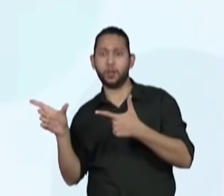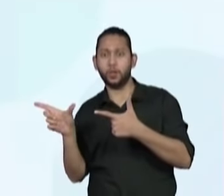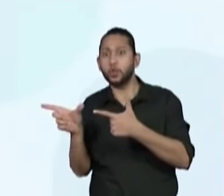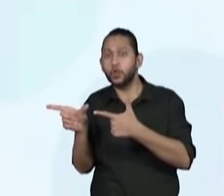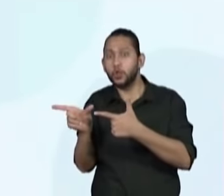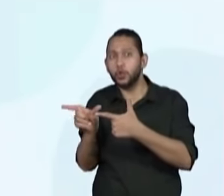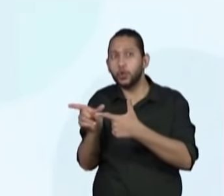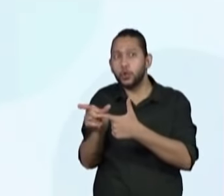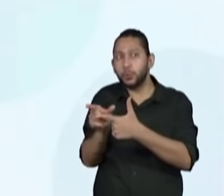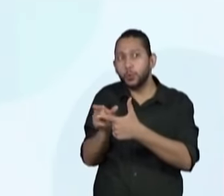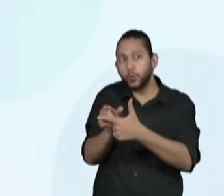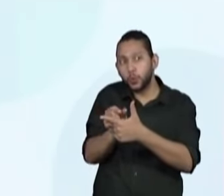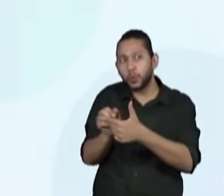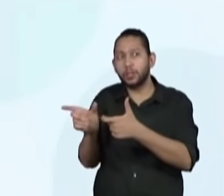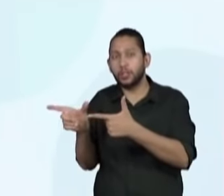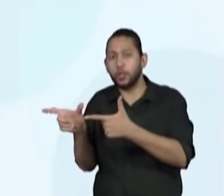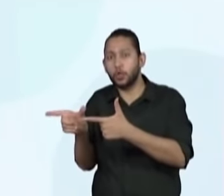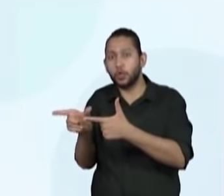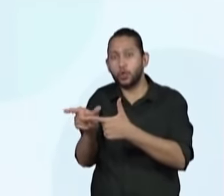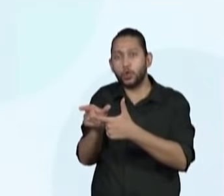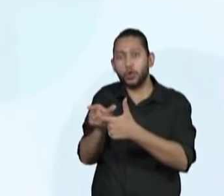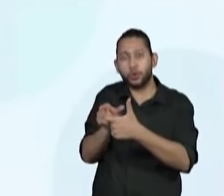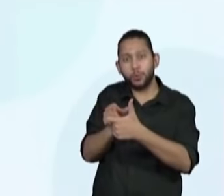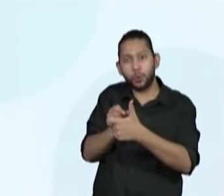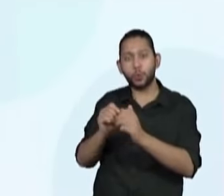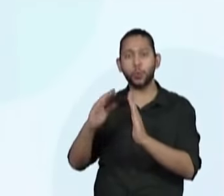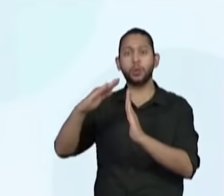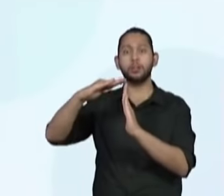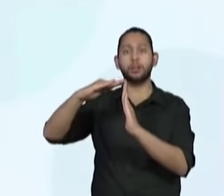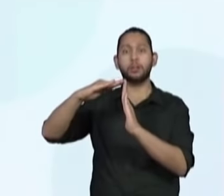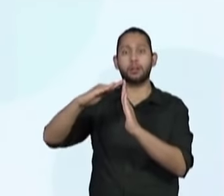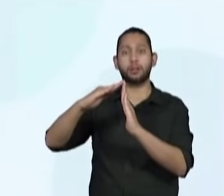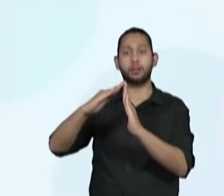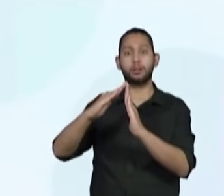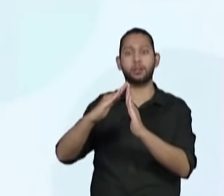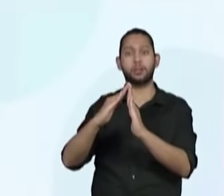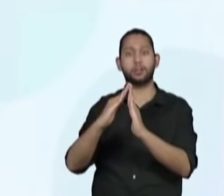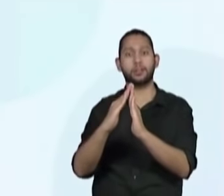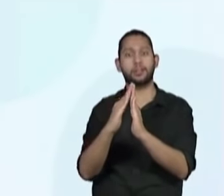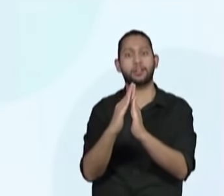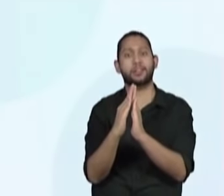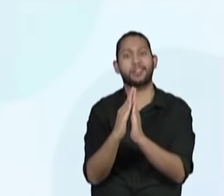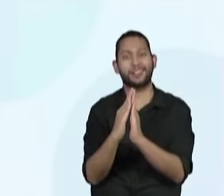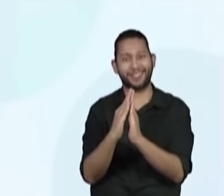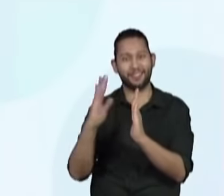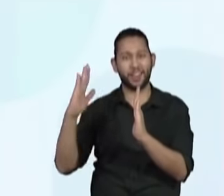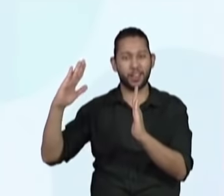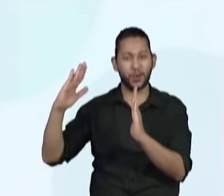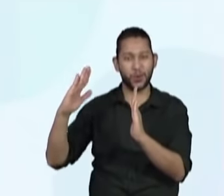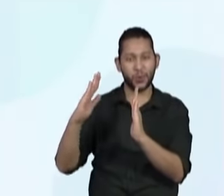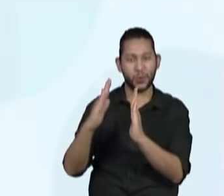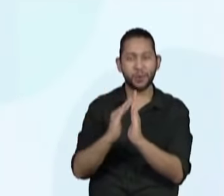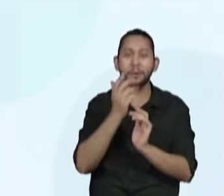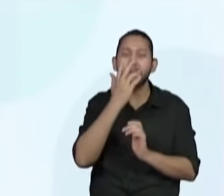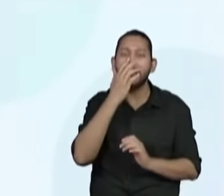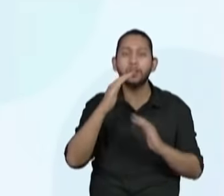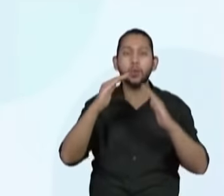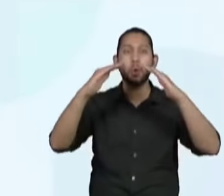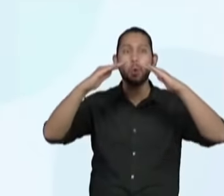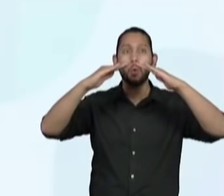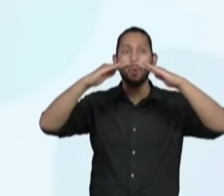diminuindo, esse triângulo vai ficando mais achatadinho, né? Como a professora Márcia falou, é como se essa curvatura,